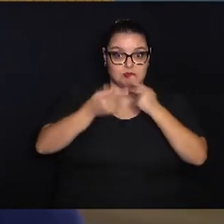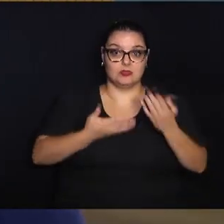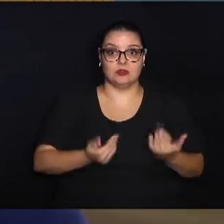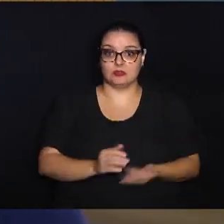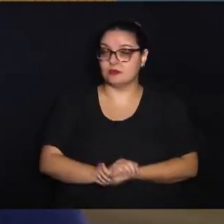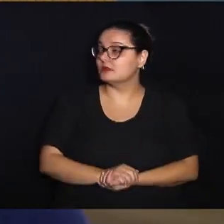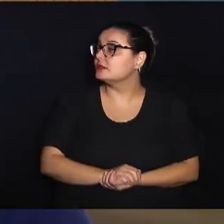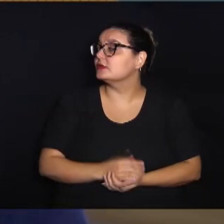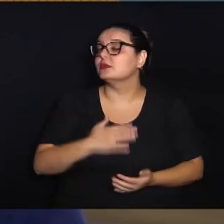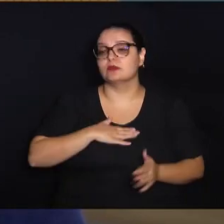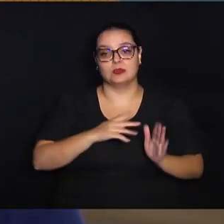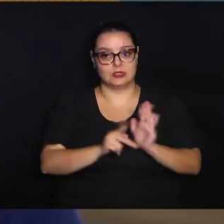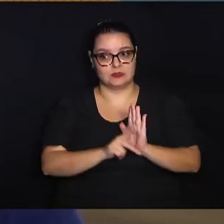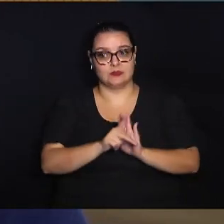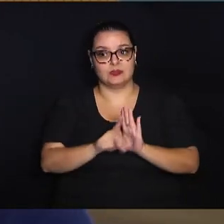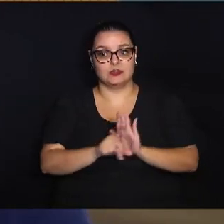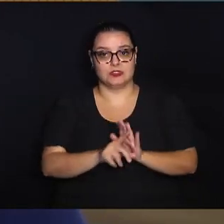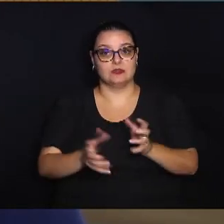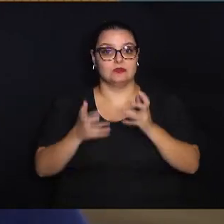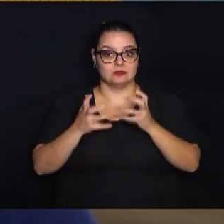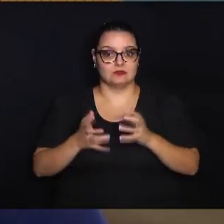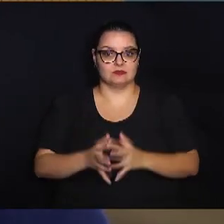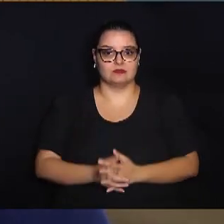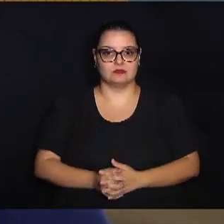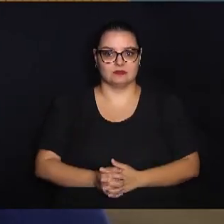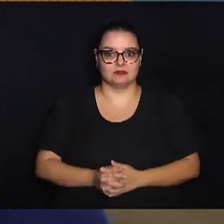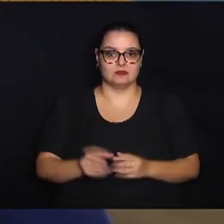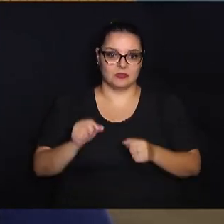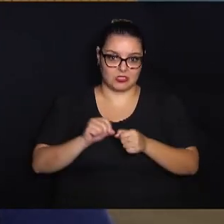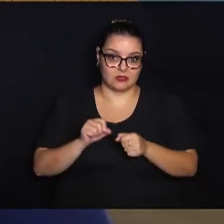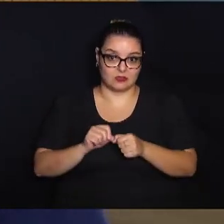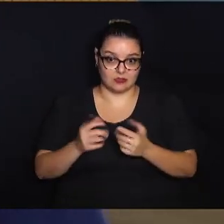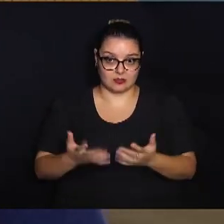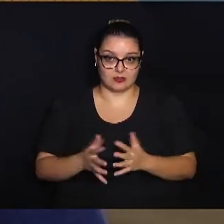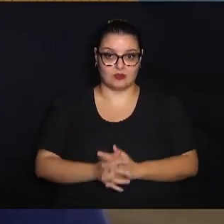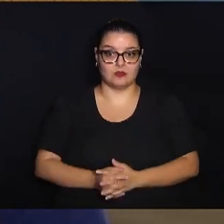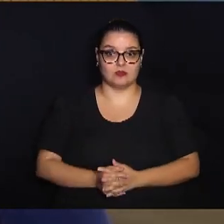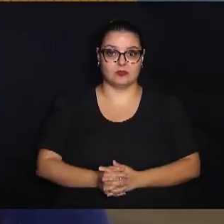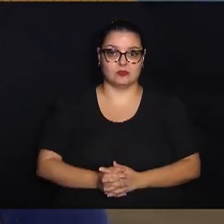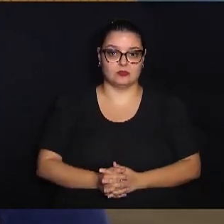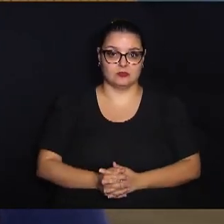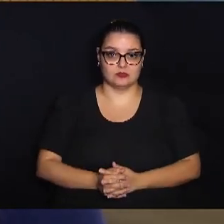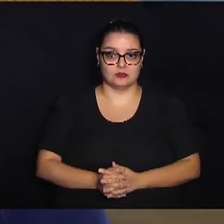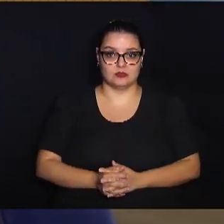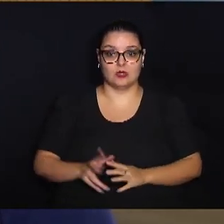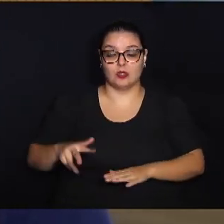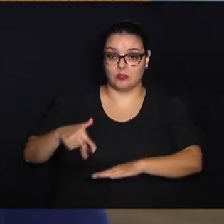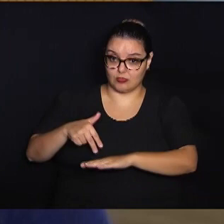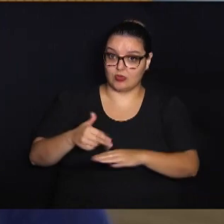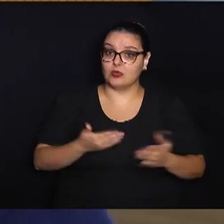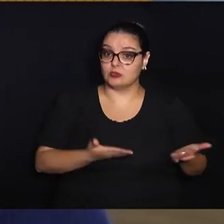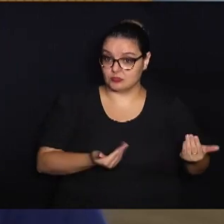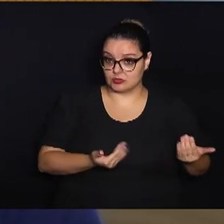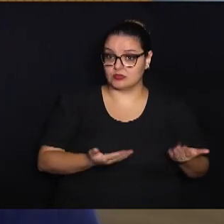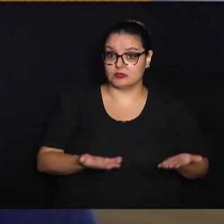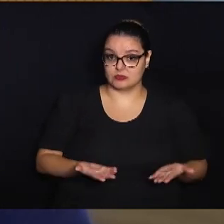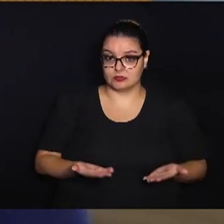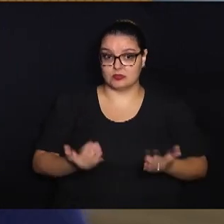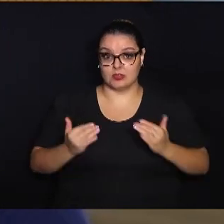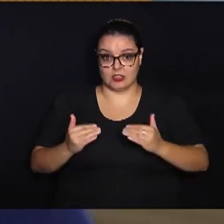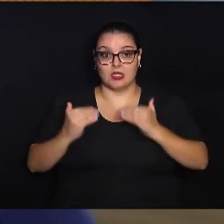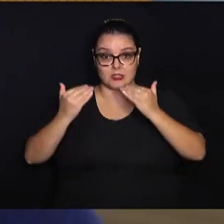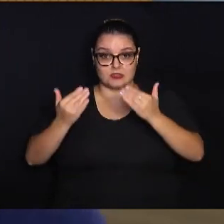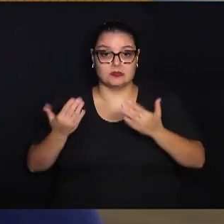meus projetos de lei, eu fiz com que o protagonismo juvenil fosse acima